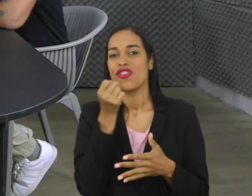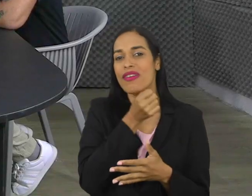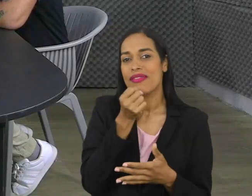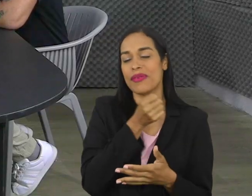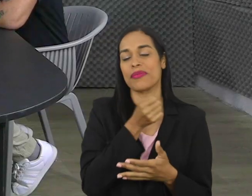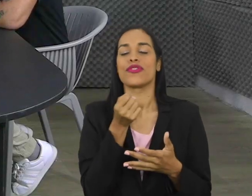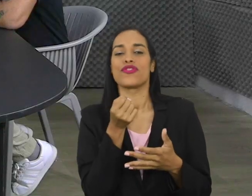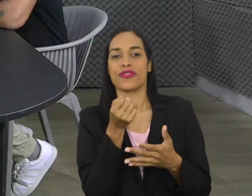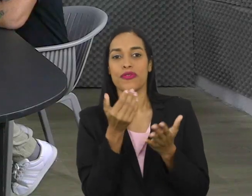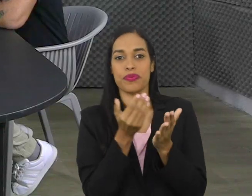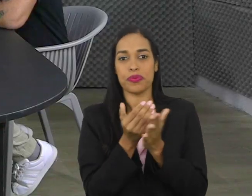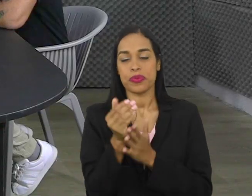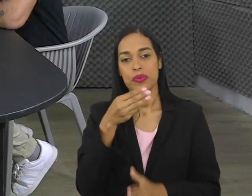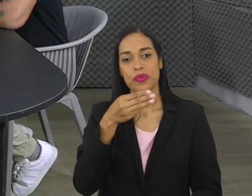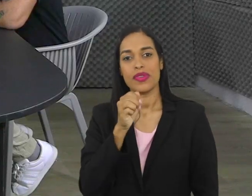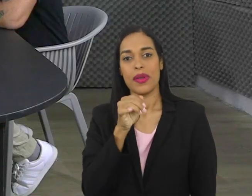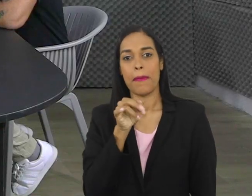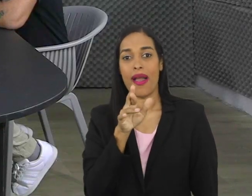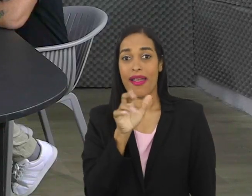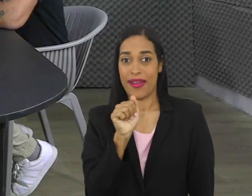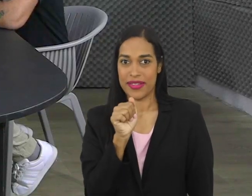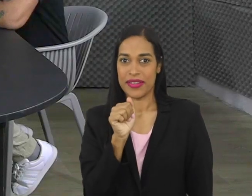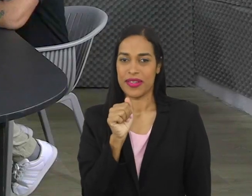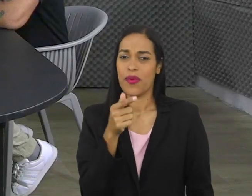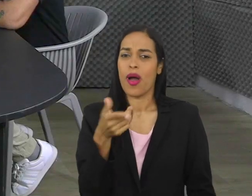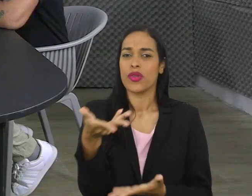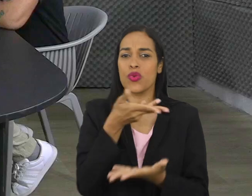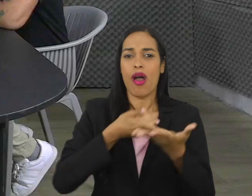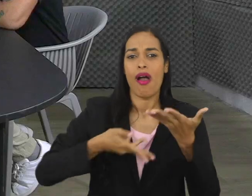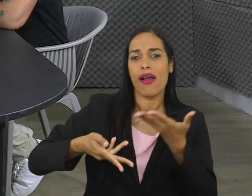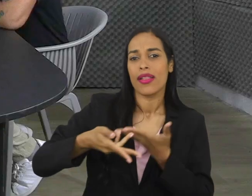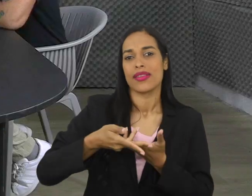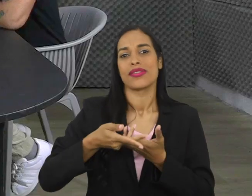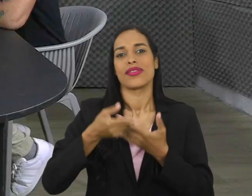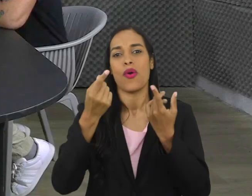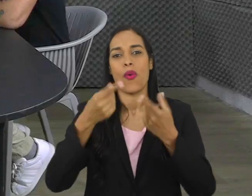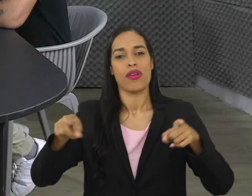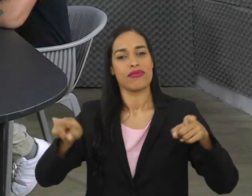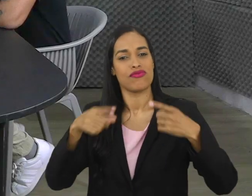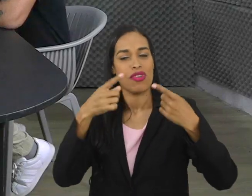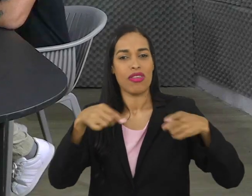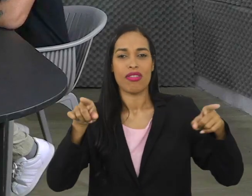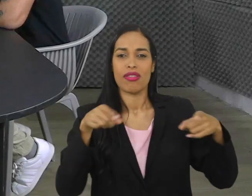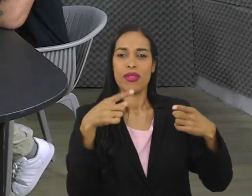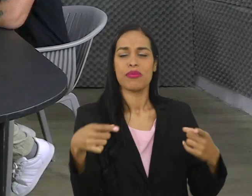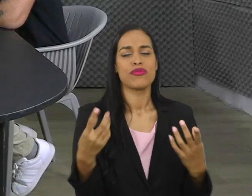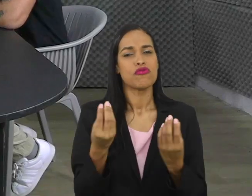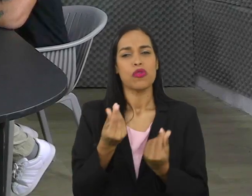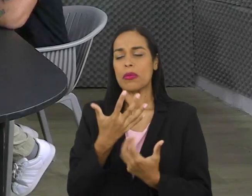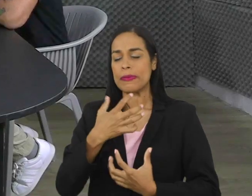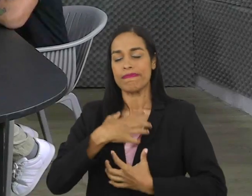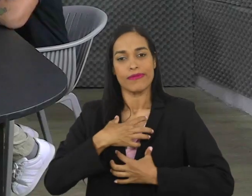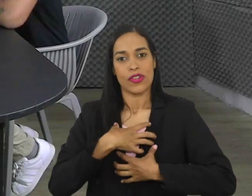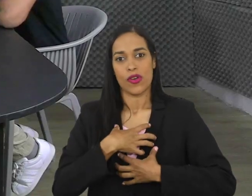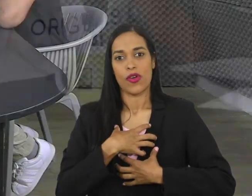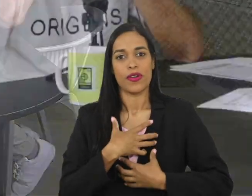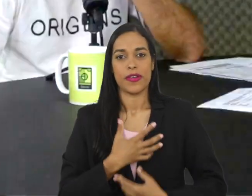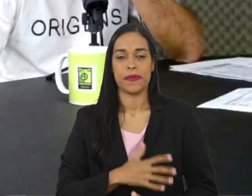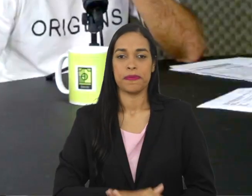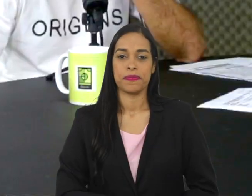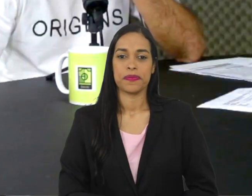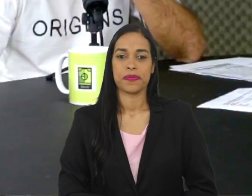da casa, eu vou começar com Maiara, pode ser, Maiara. Qual é a tua relação com esses ritmos, Maiara? Como é que isso te toca? Como é que isso te movimenta?